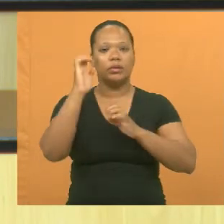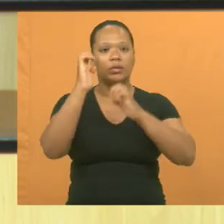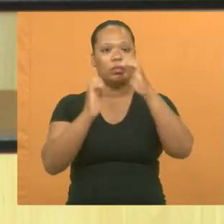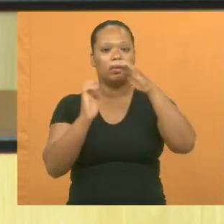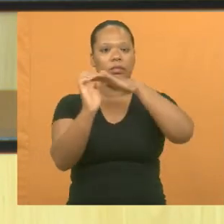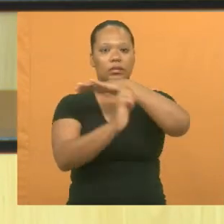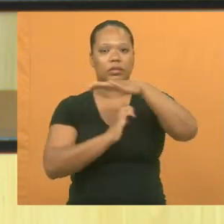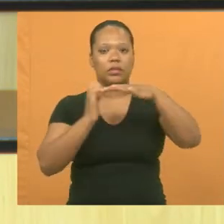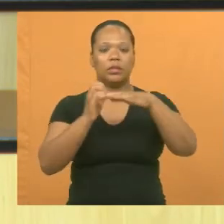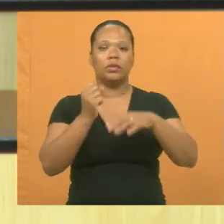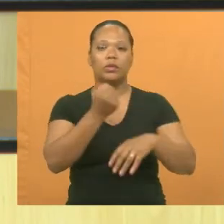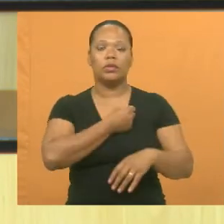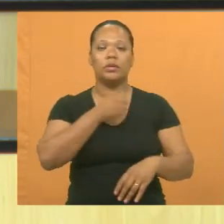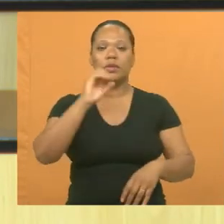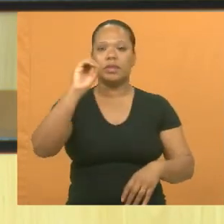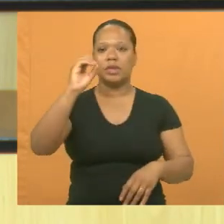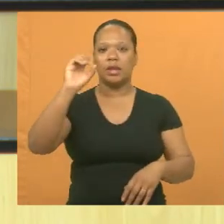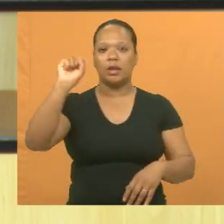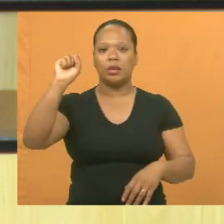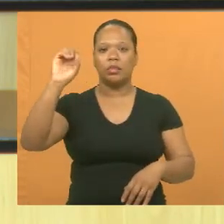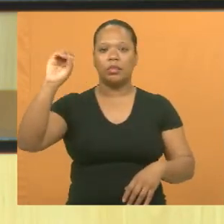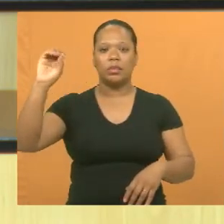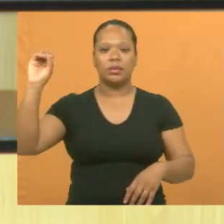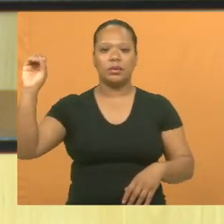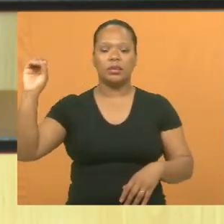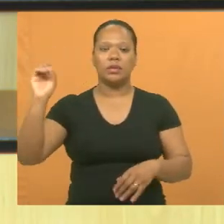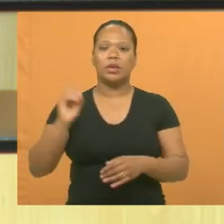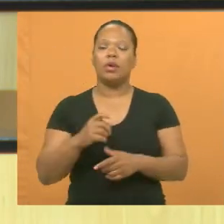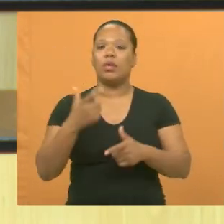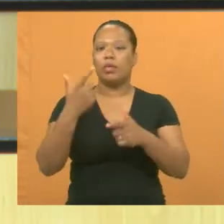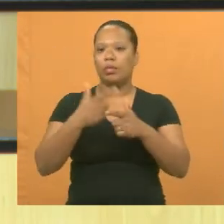do 0800 e receberam a informação de